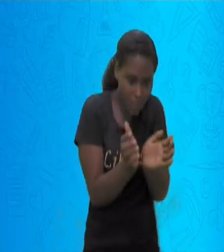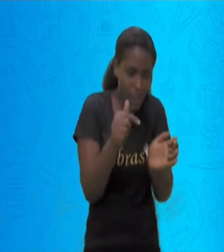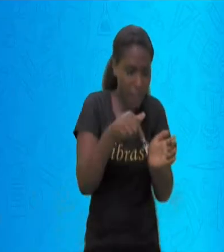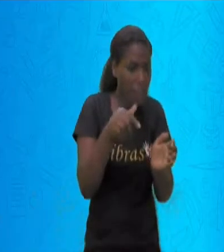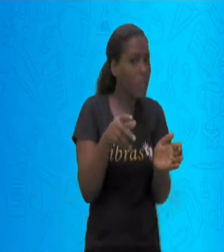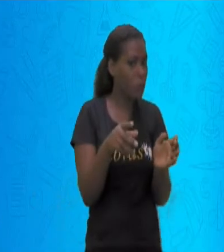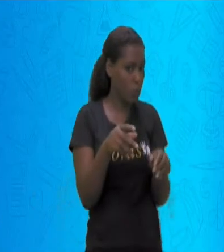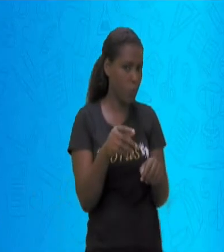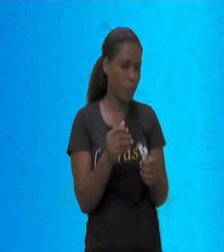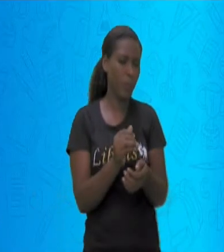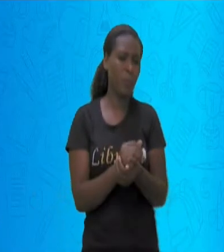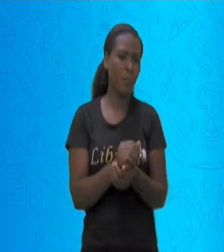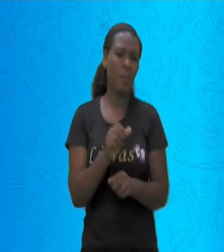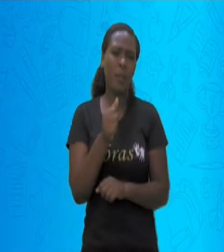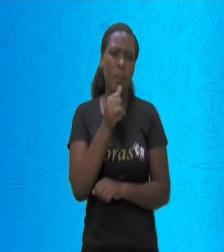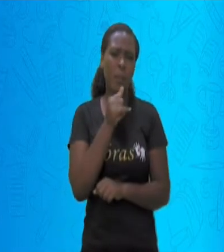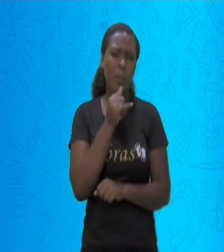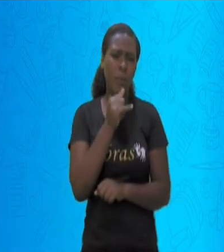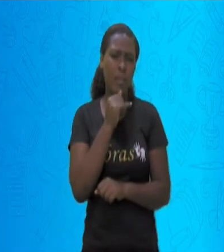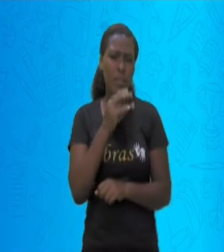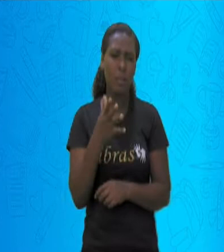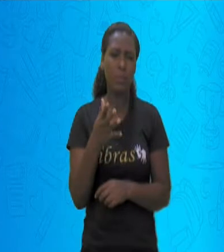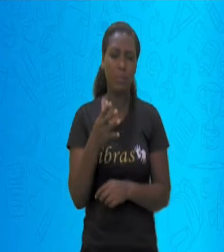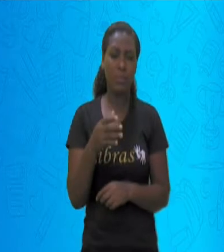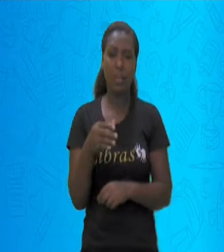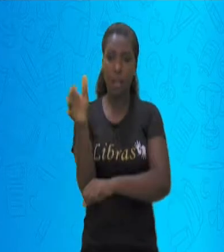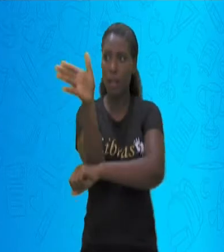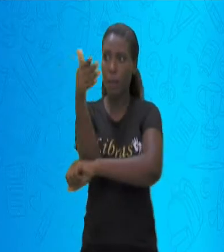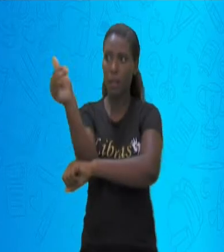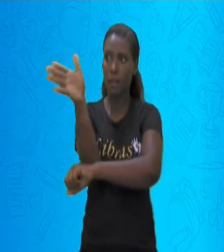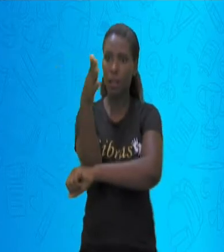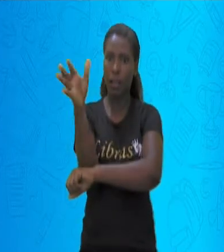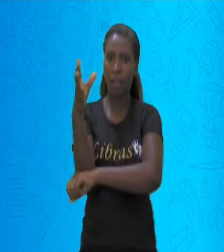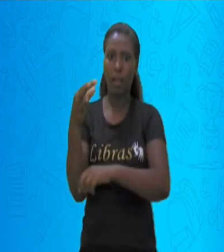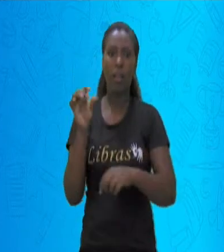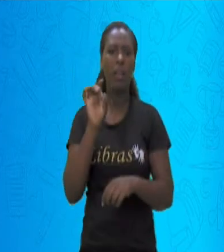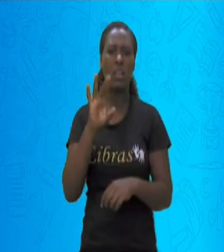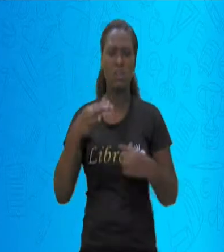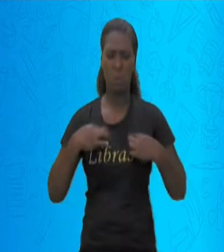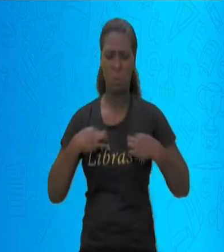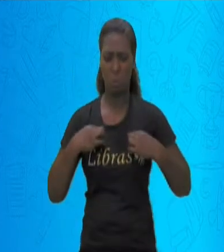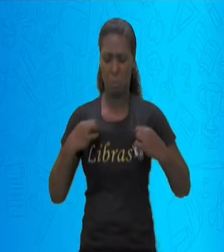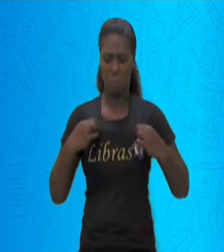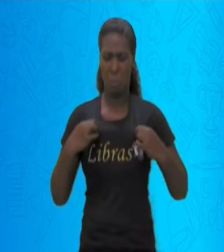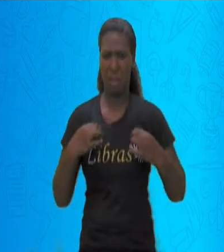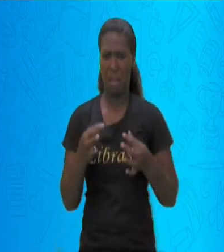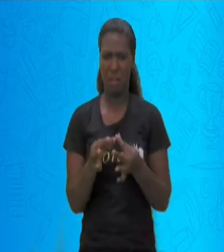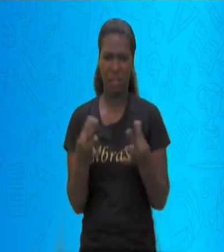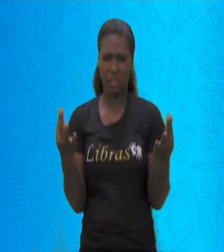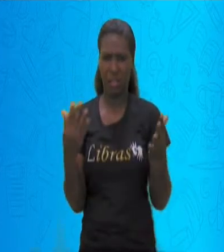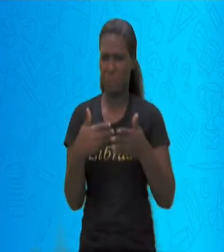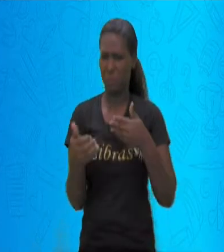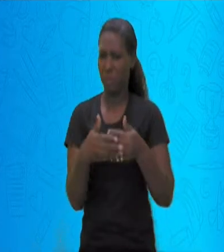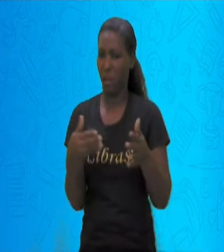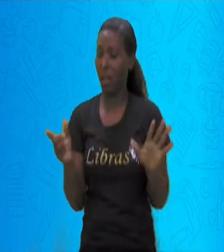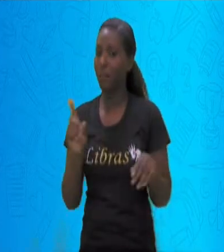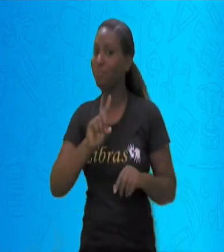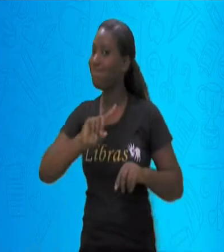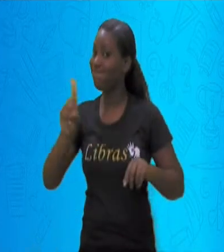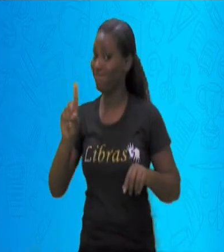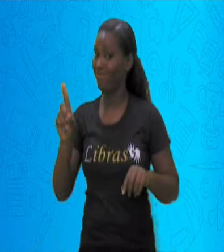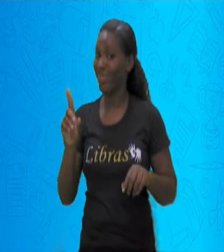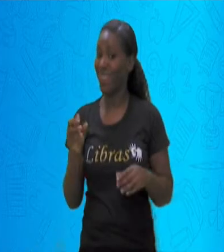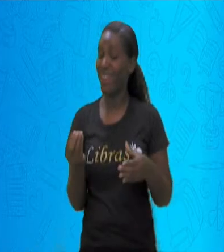Não é só um pedaço de pano simples. Em seu conteúdo é representada toda a história